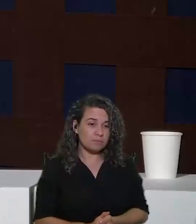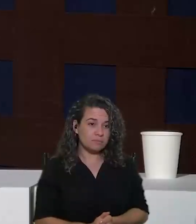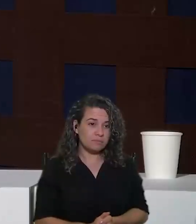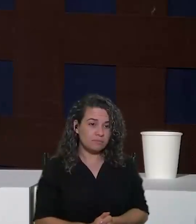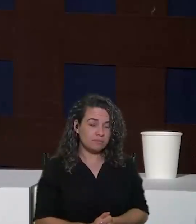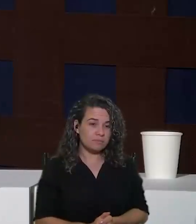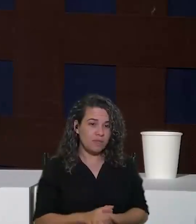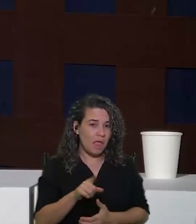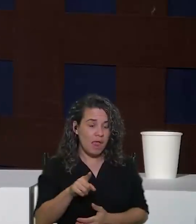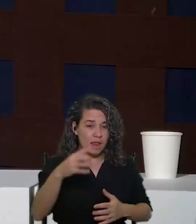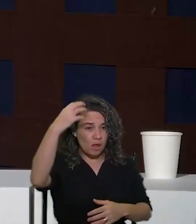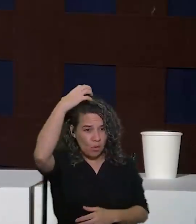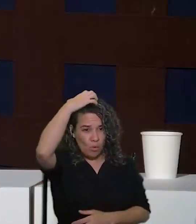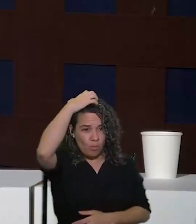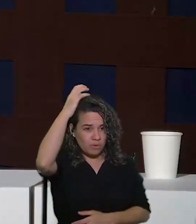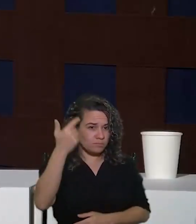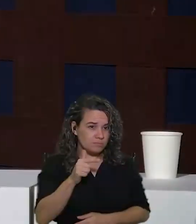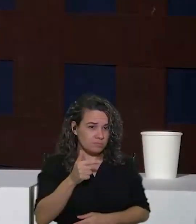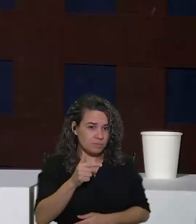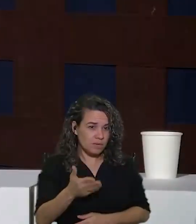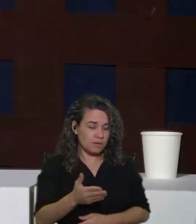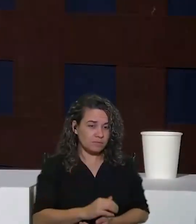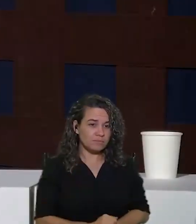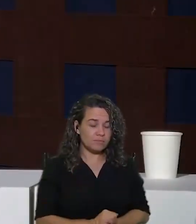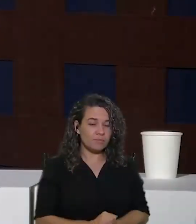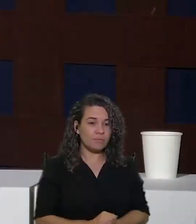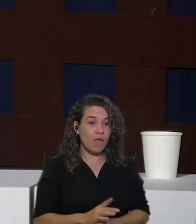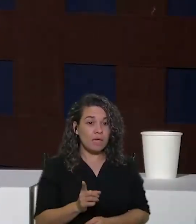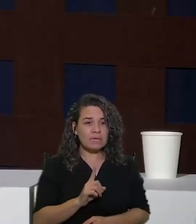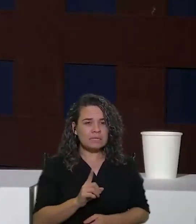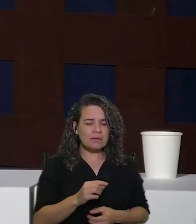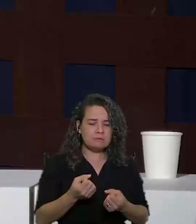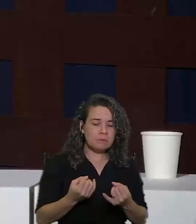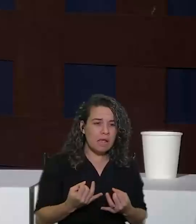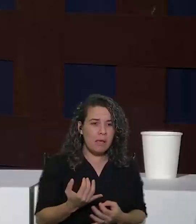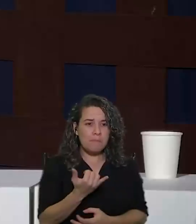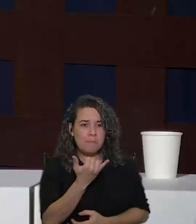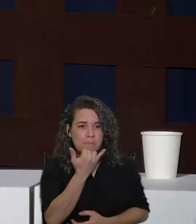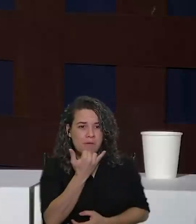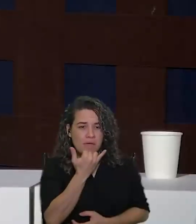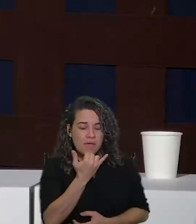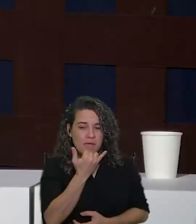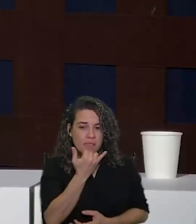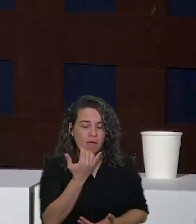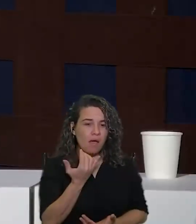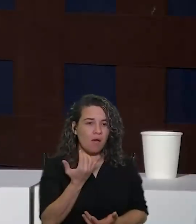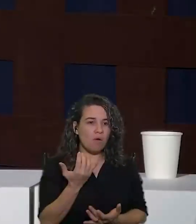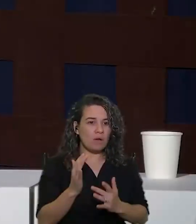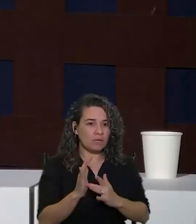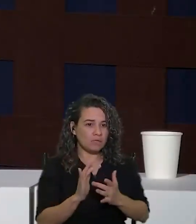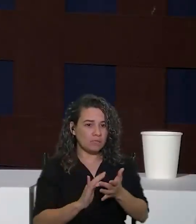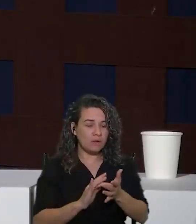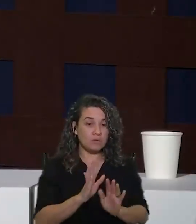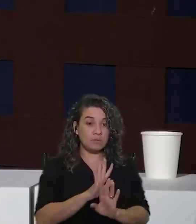não estou falando de um perdão cristão, que isso seja dito com clareza, né? Eu estou falando